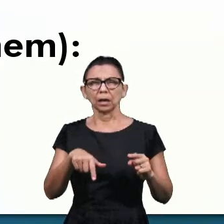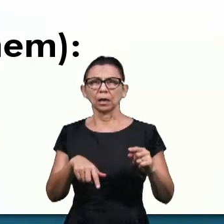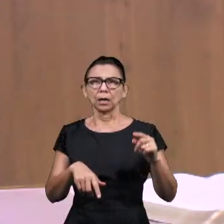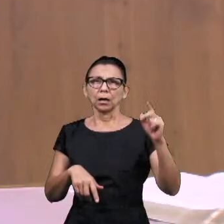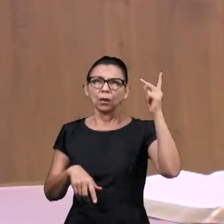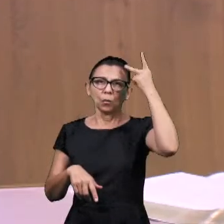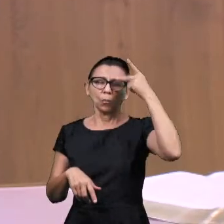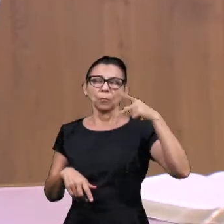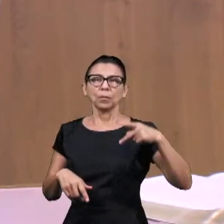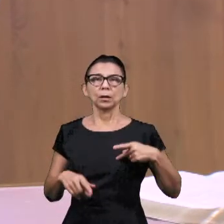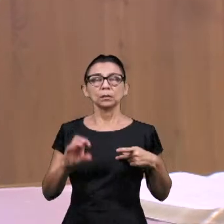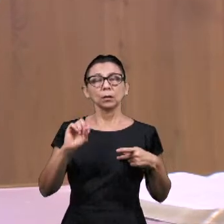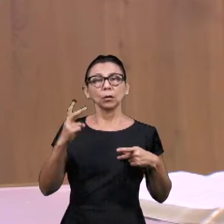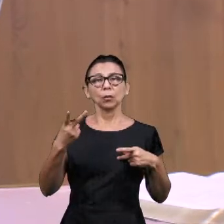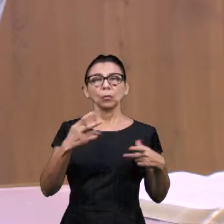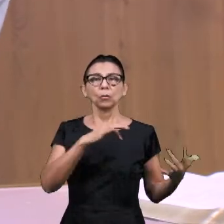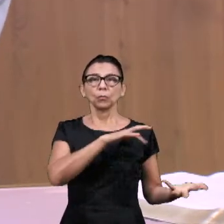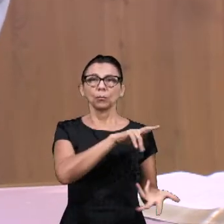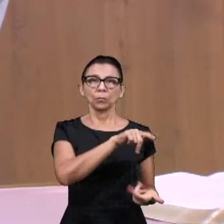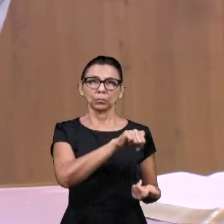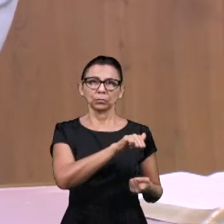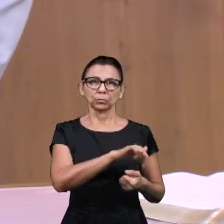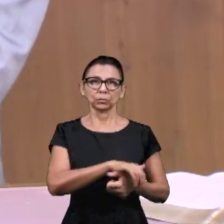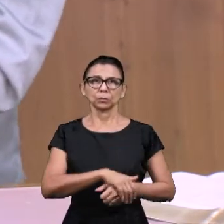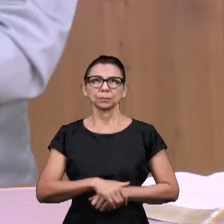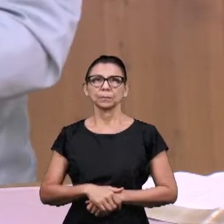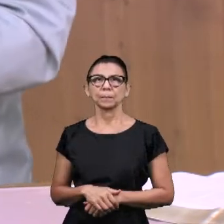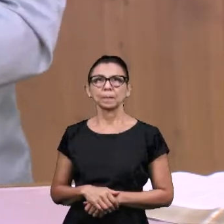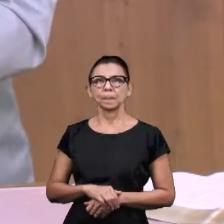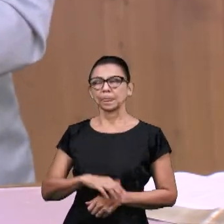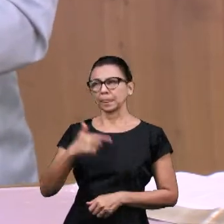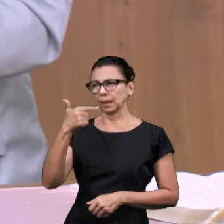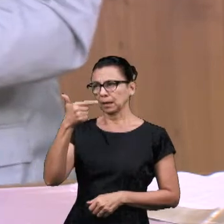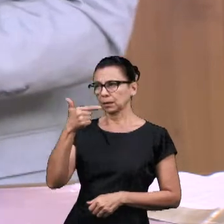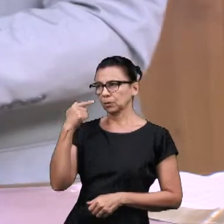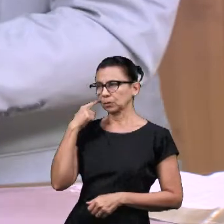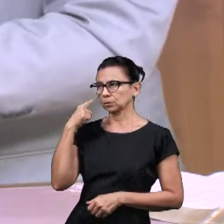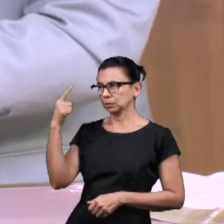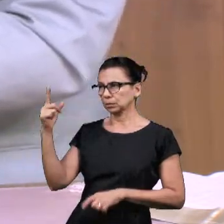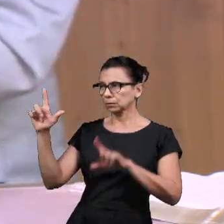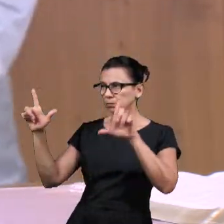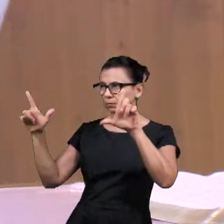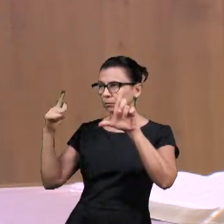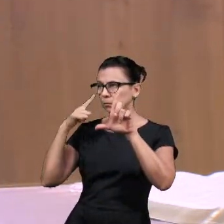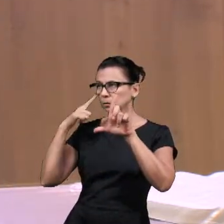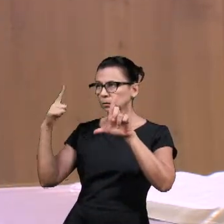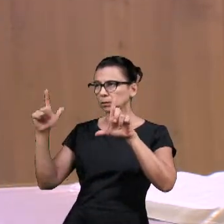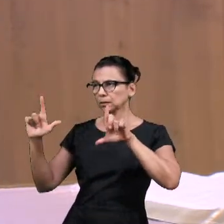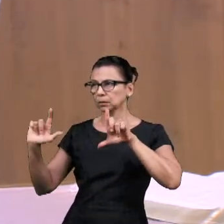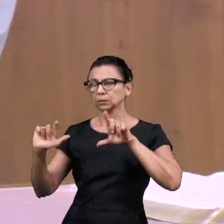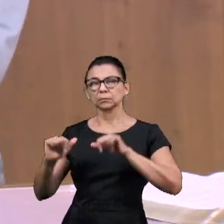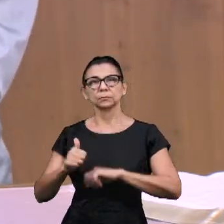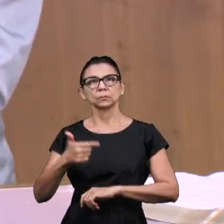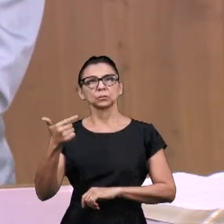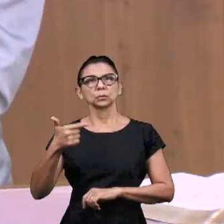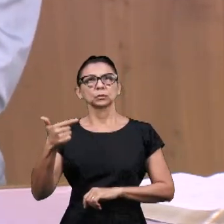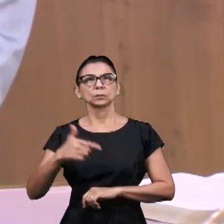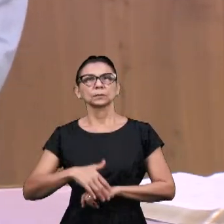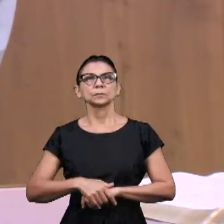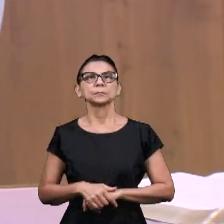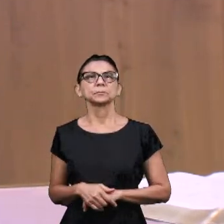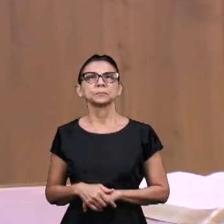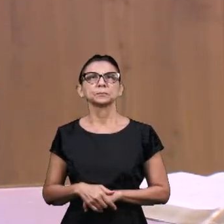do mundo, tá certo? Na primeira aqui. Na 2, tá vendo? Os irmãos estão vendo aqui, pronto, tá ótimo. Pouca